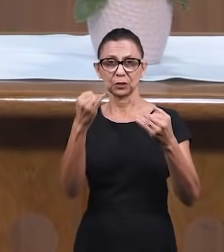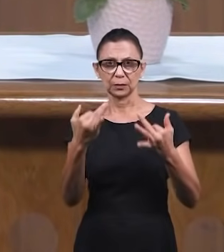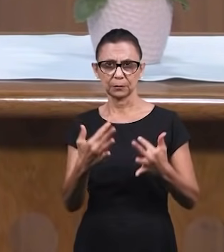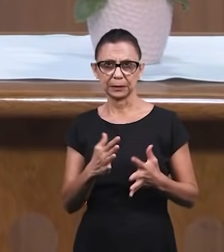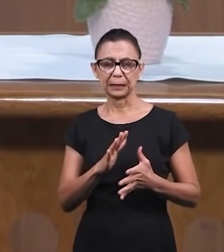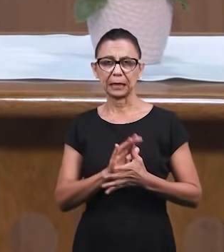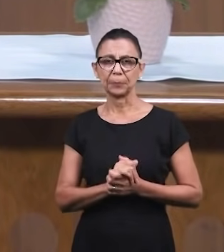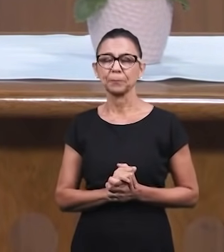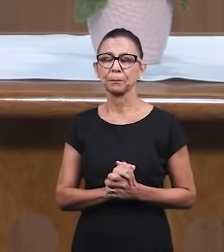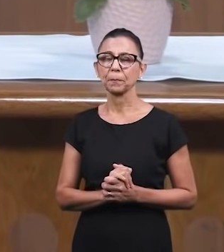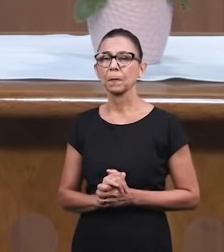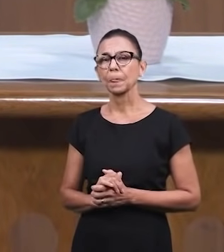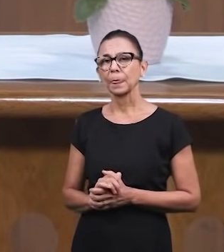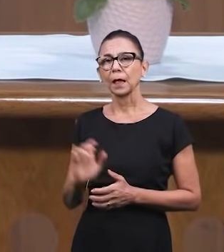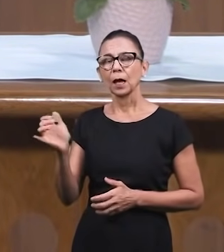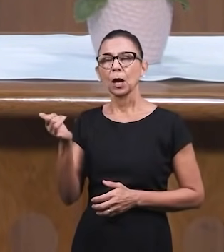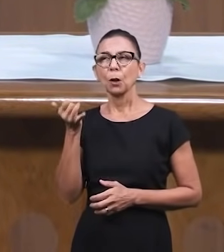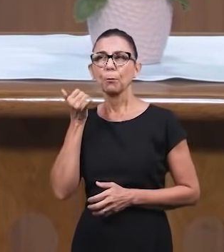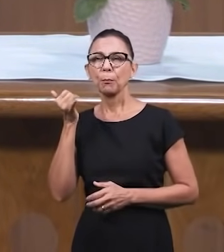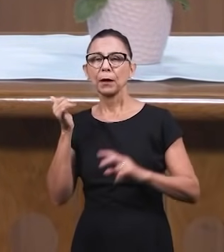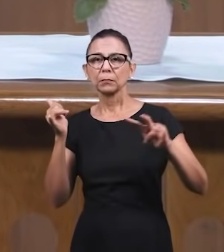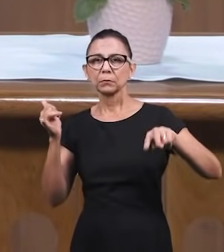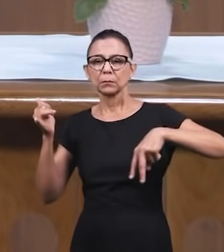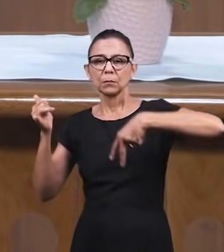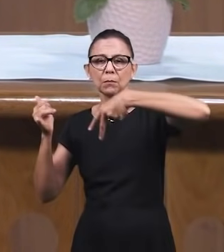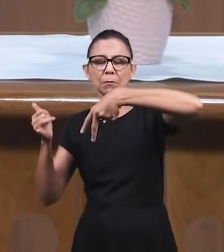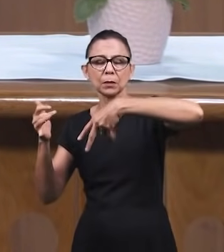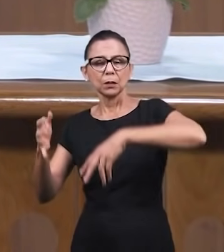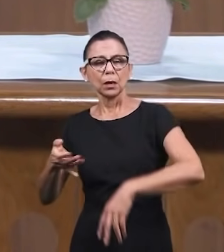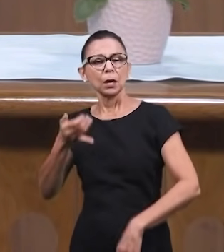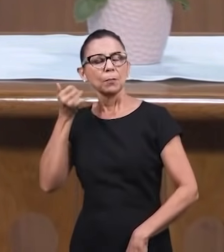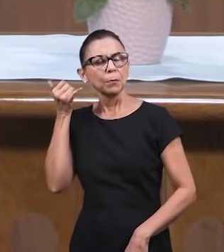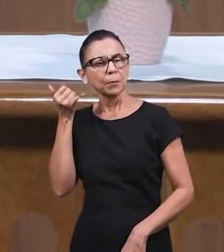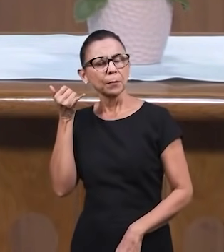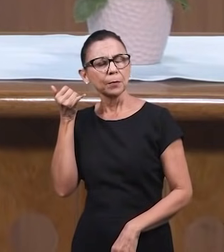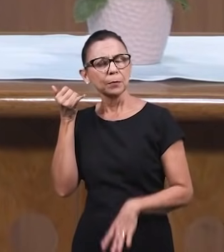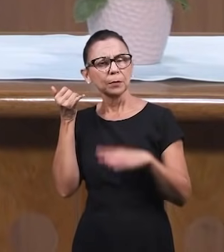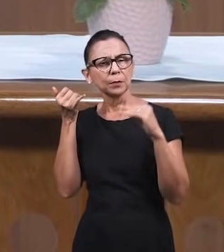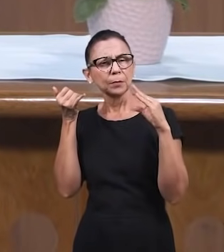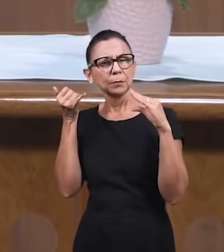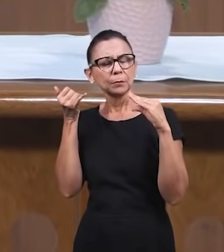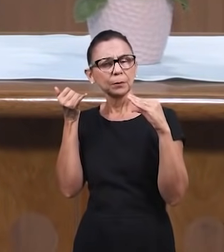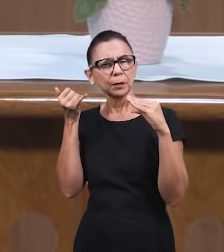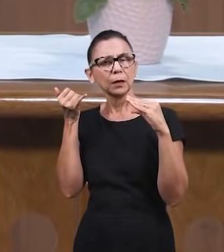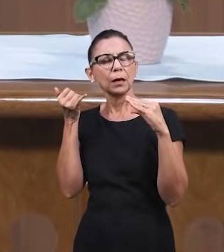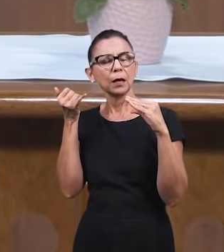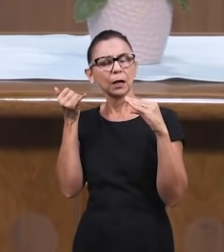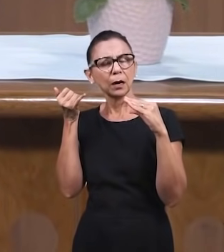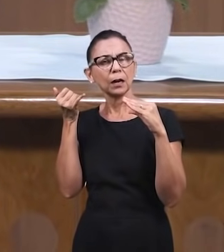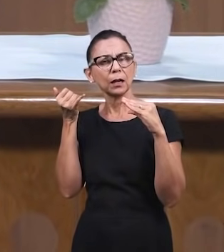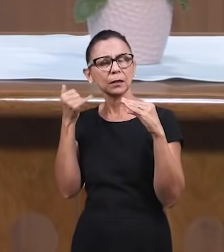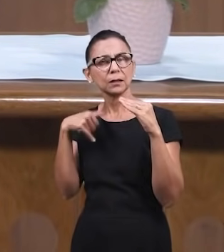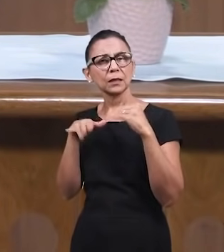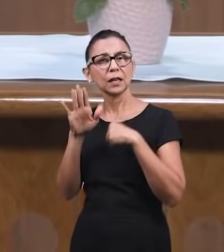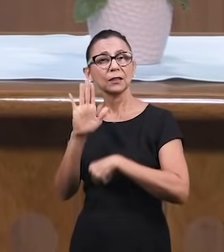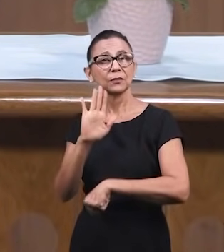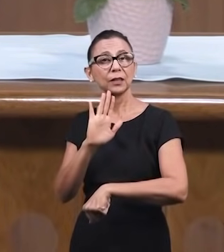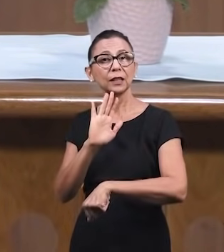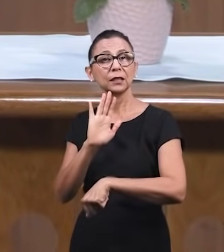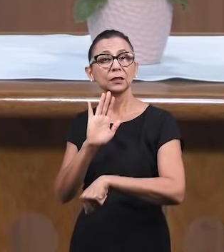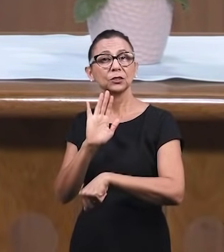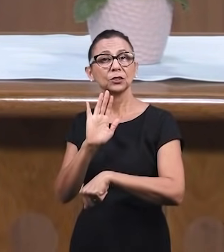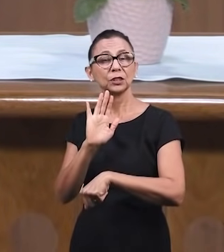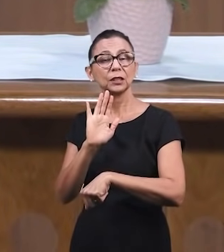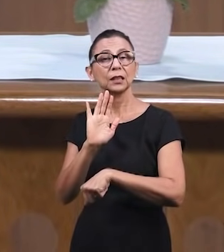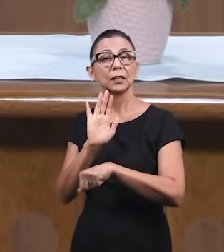seguinte, vai haver do outro lado da linha uma pessoa que vai te atender, te ouvir, vai te transmitir uma palavra